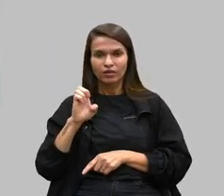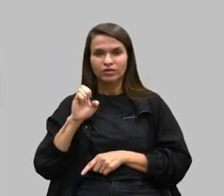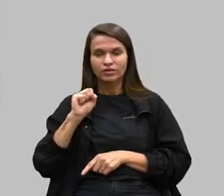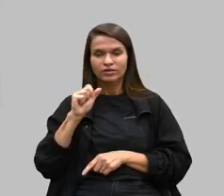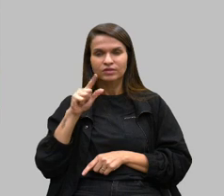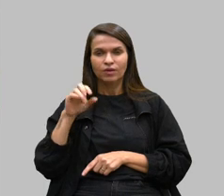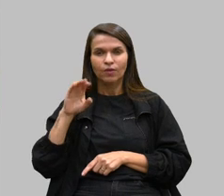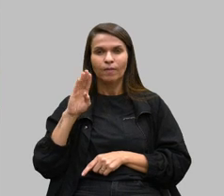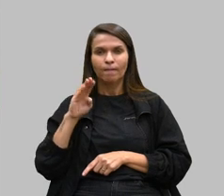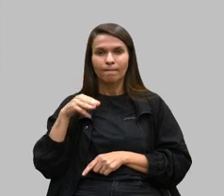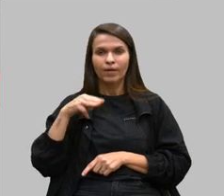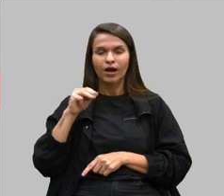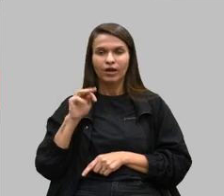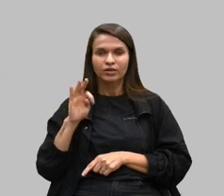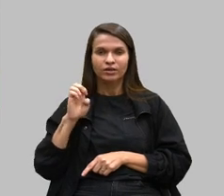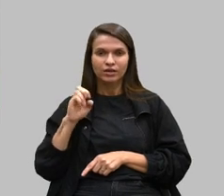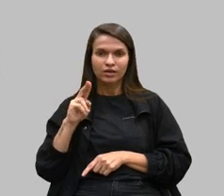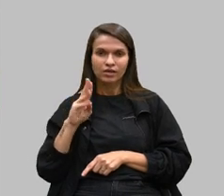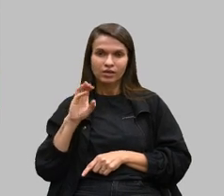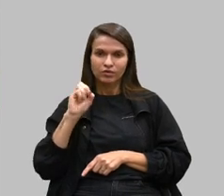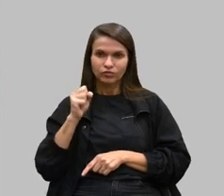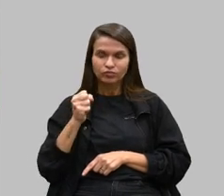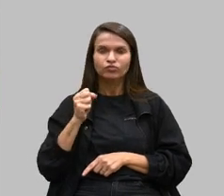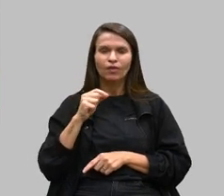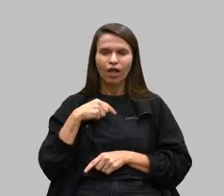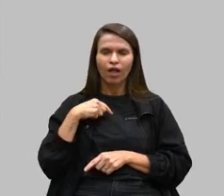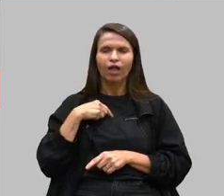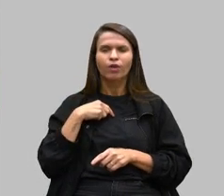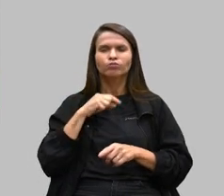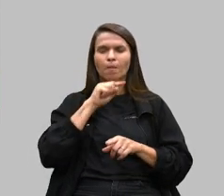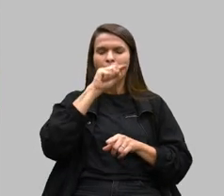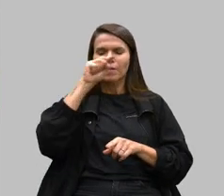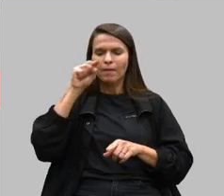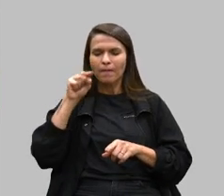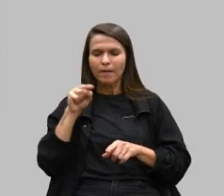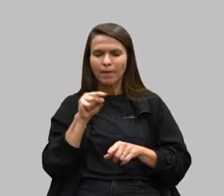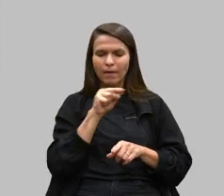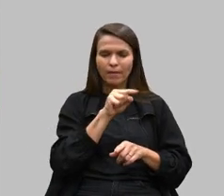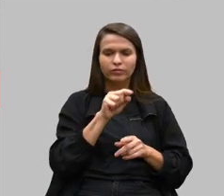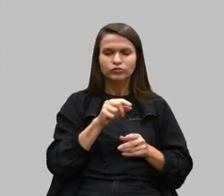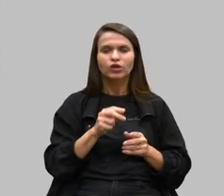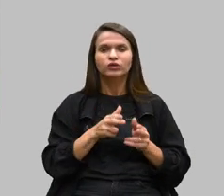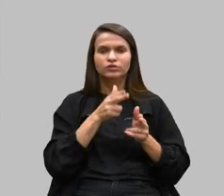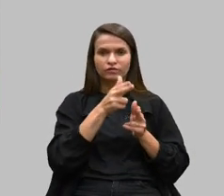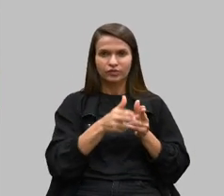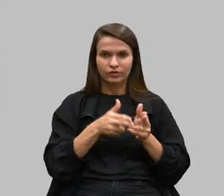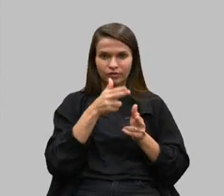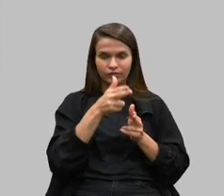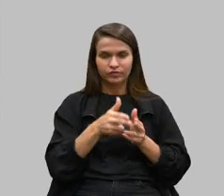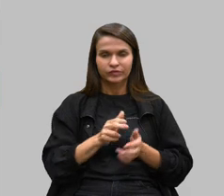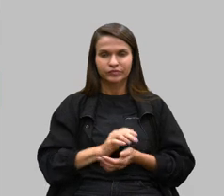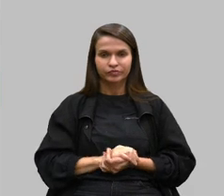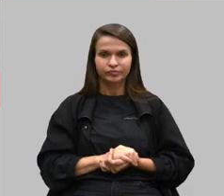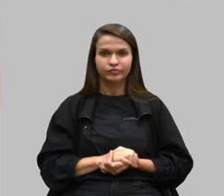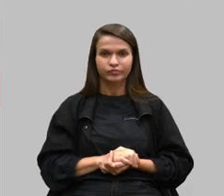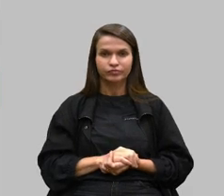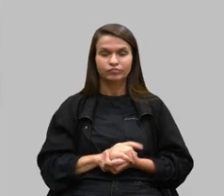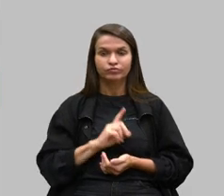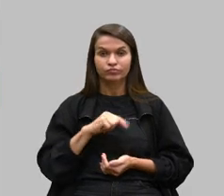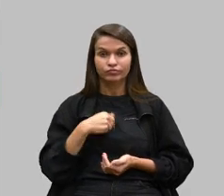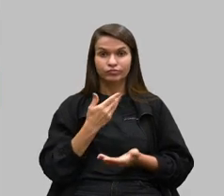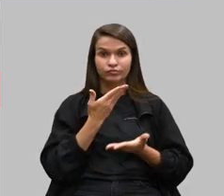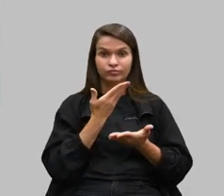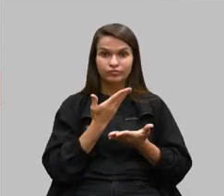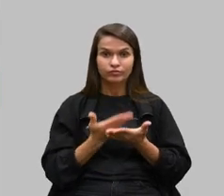essa é a passagem toda da nossa ferrovia eh nós estamos perdendo